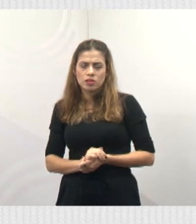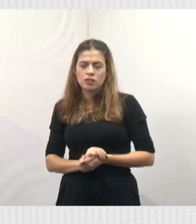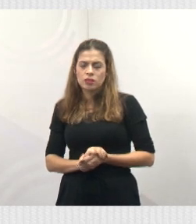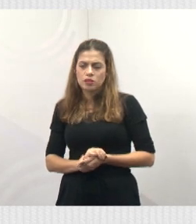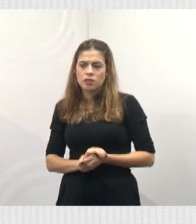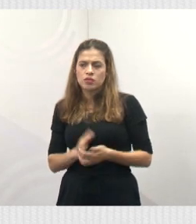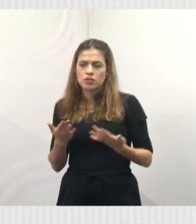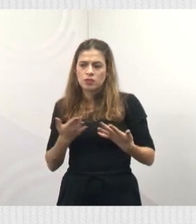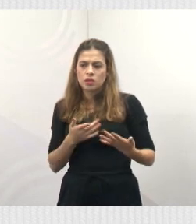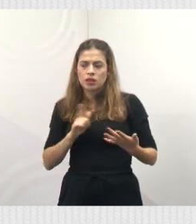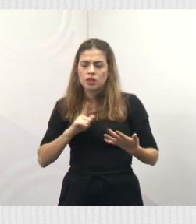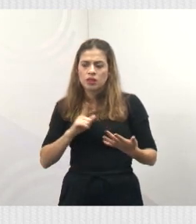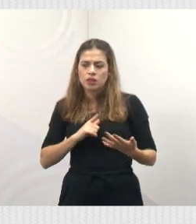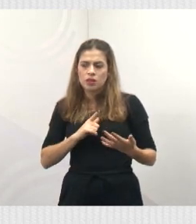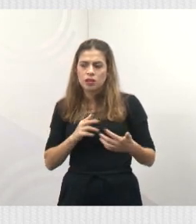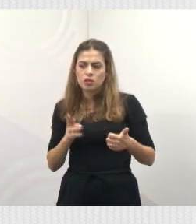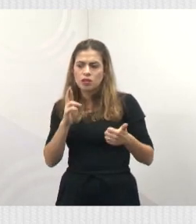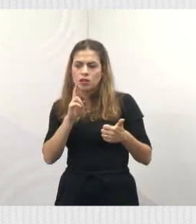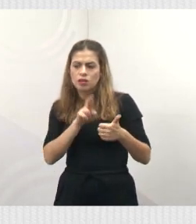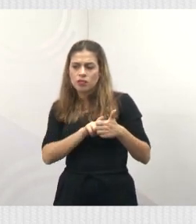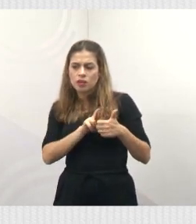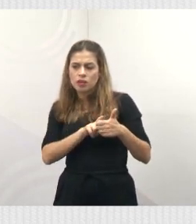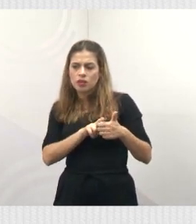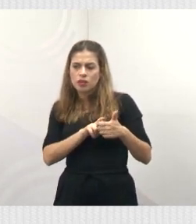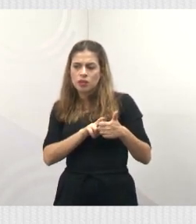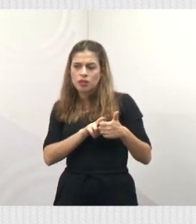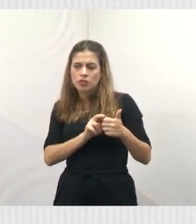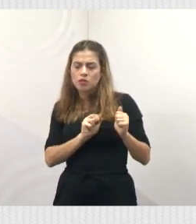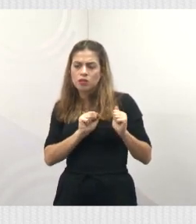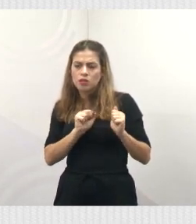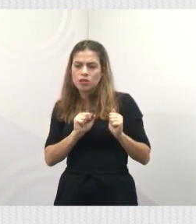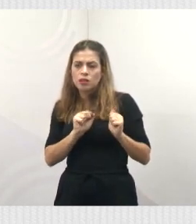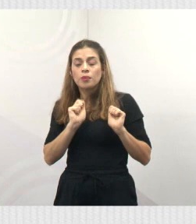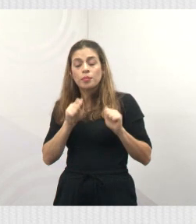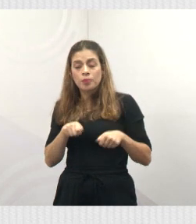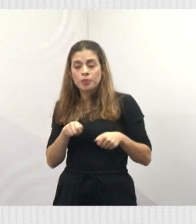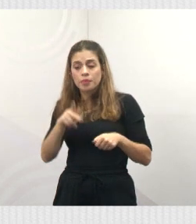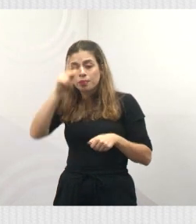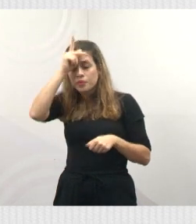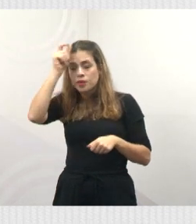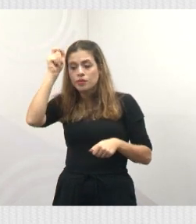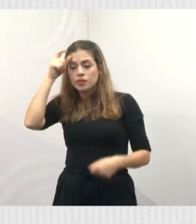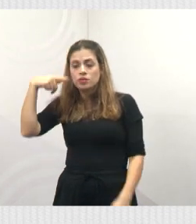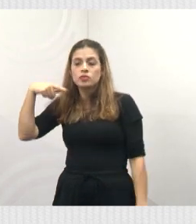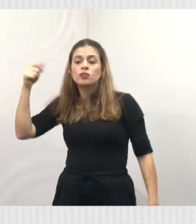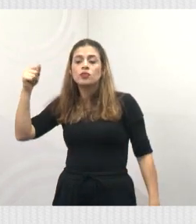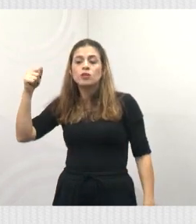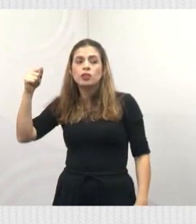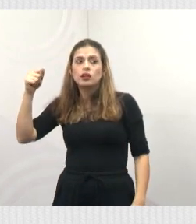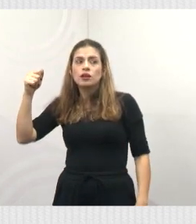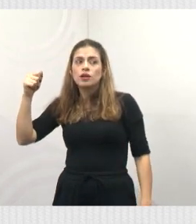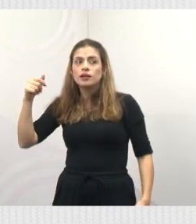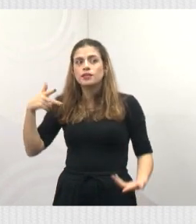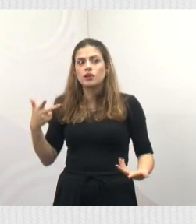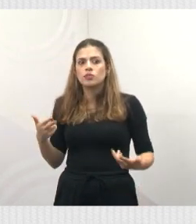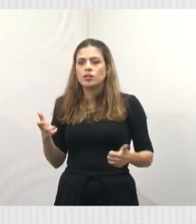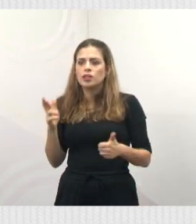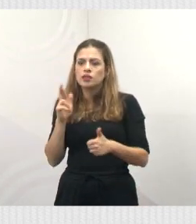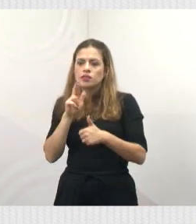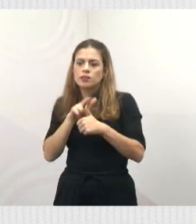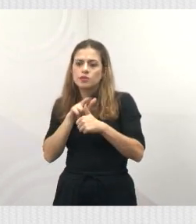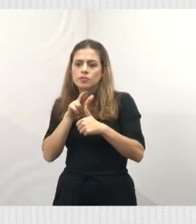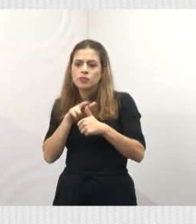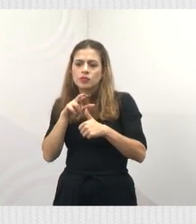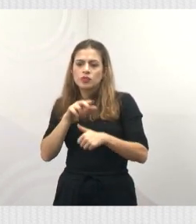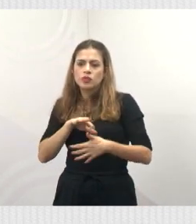possível. É possível dar ao prefeito a possibilidade dele escolher quem vai ser o procurador-chefe do